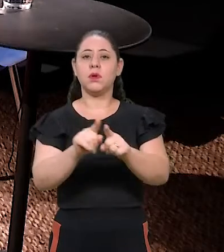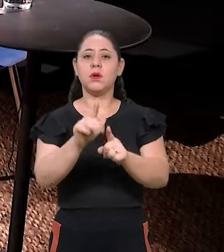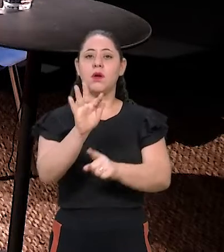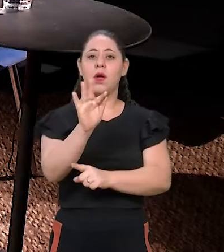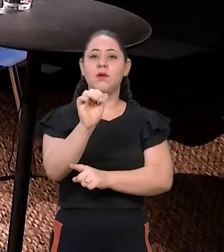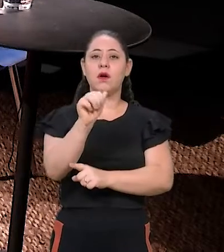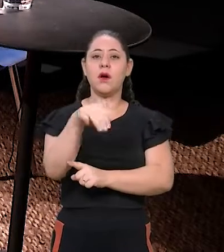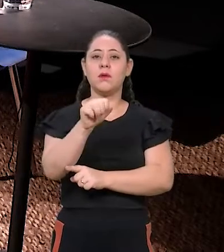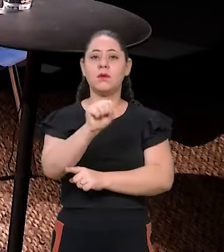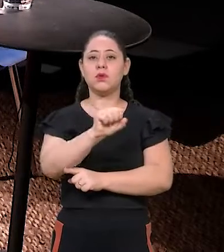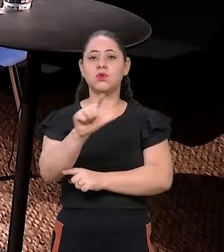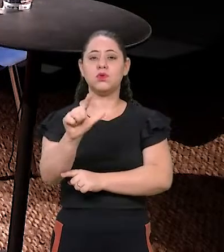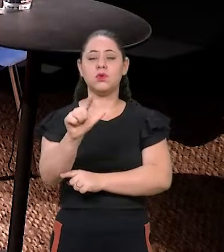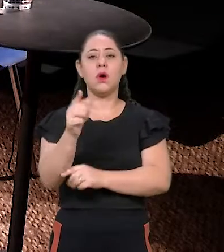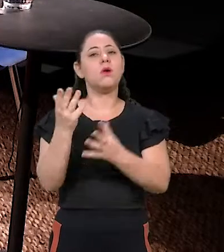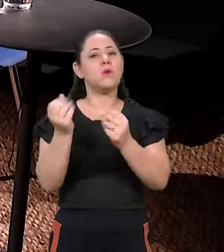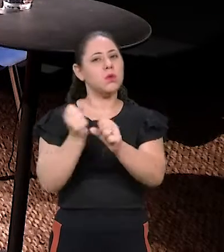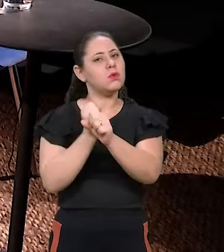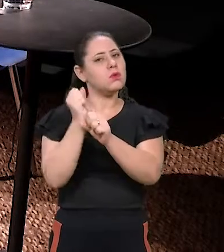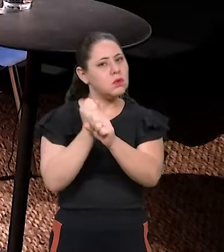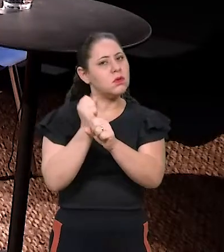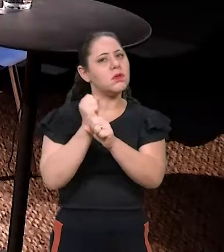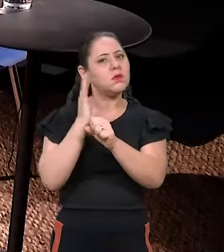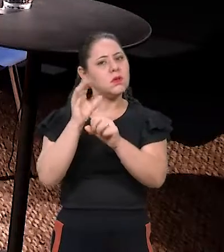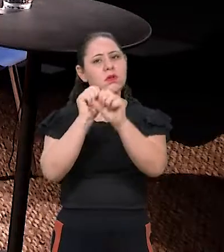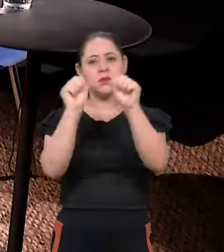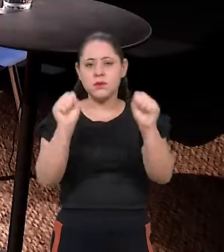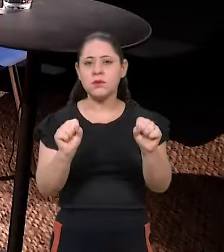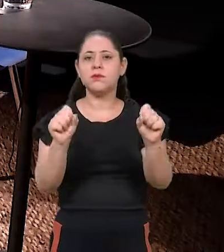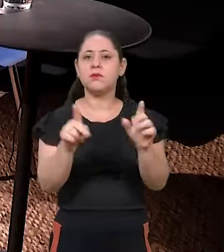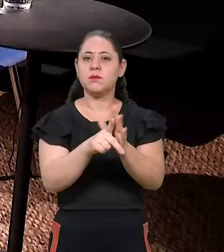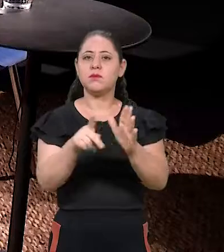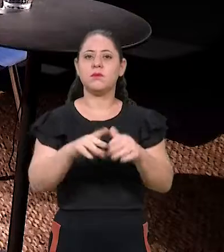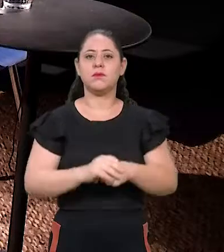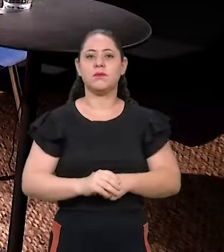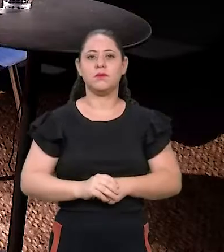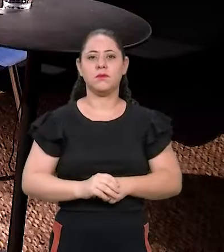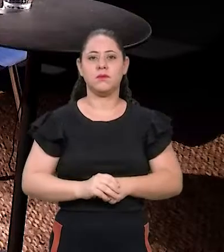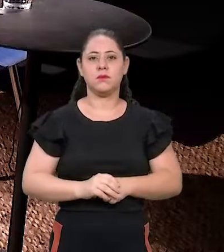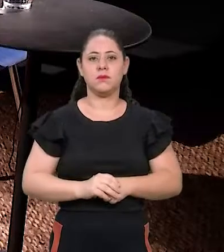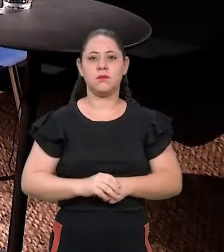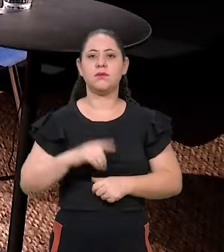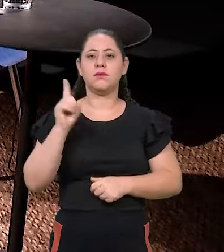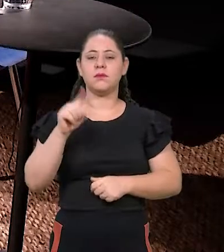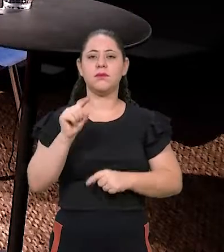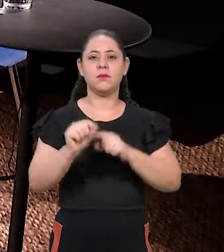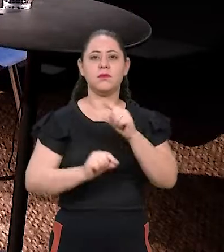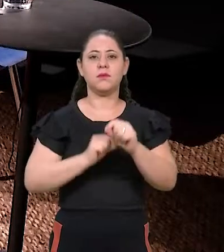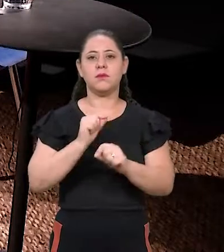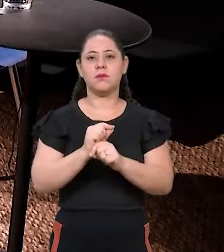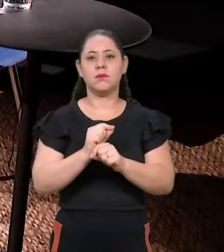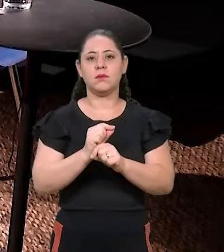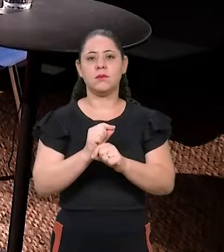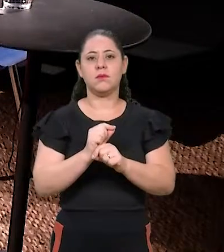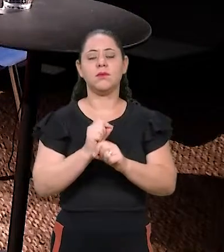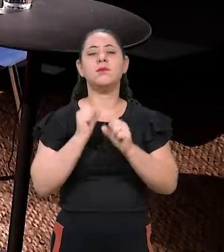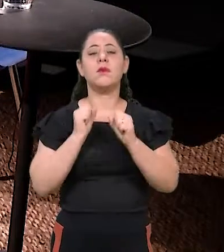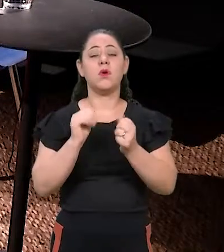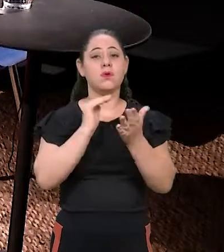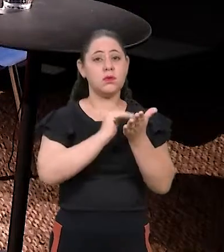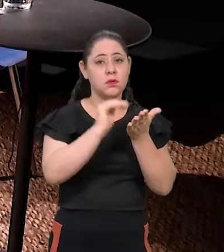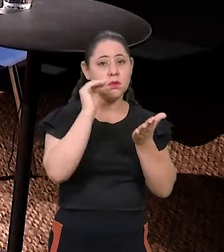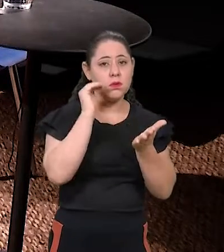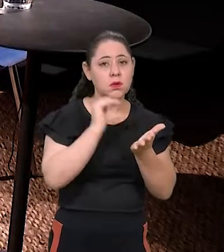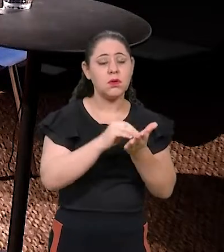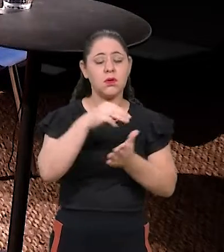Há muitos anos já participando desse sistema, mas agora também com cargo na direção. Hoje estou lá junto com o Marcelo Bertoni,